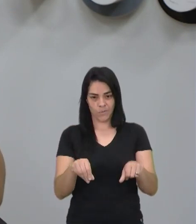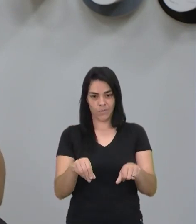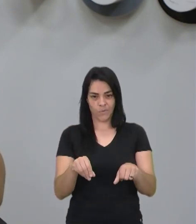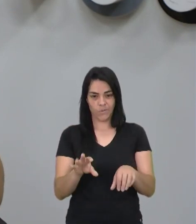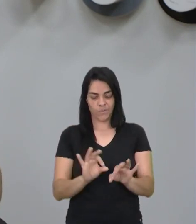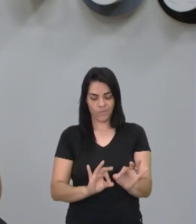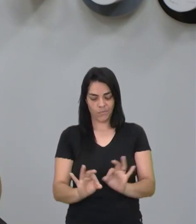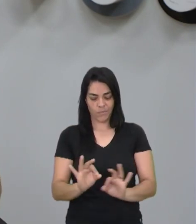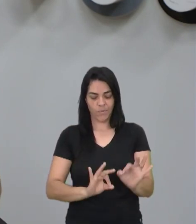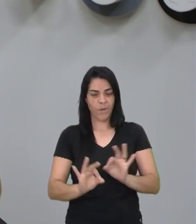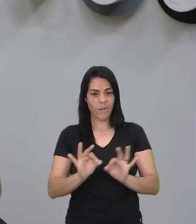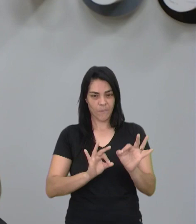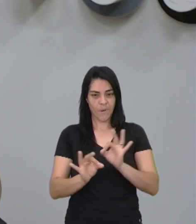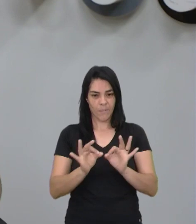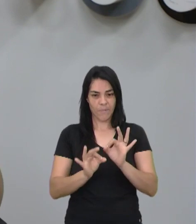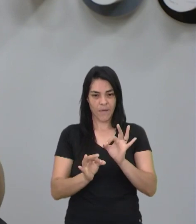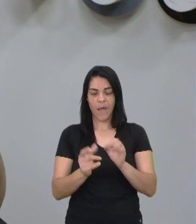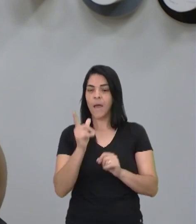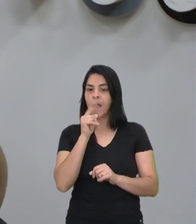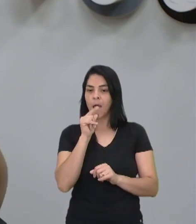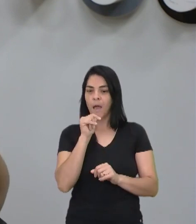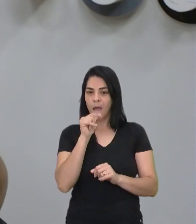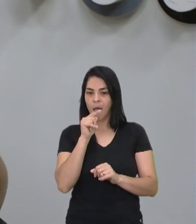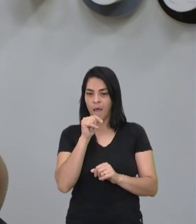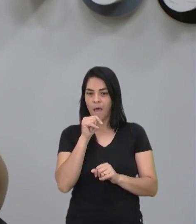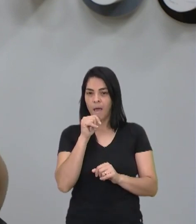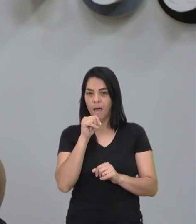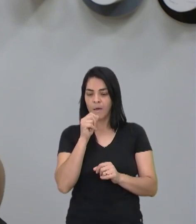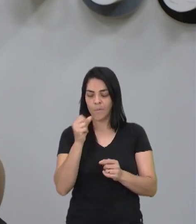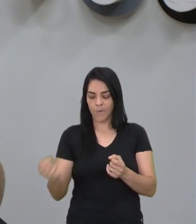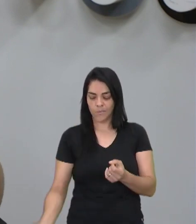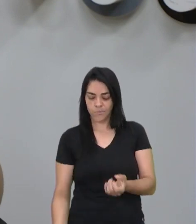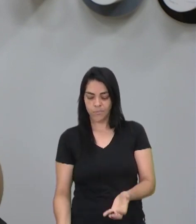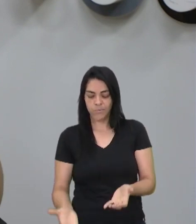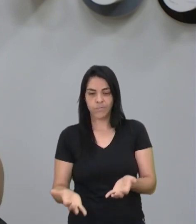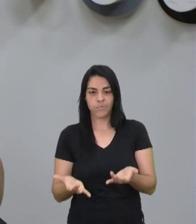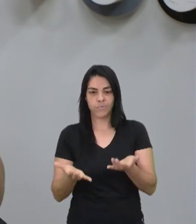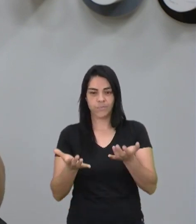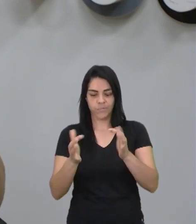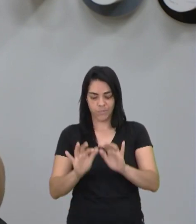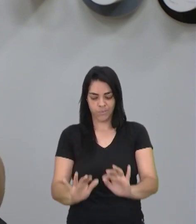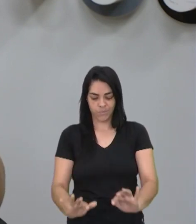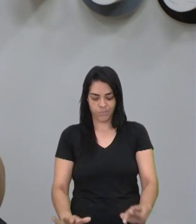peneiração ali para a água também, né? Se a gente for pensar nas águas subterrâneas. Então,